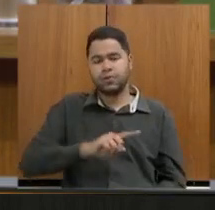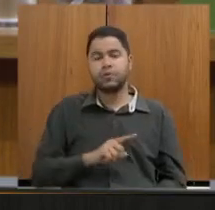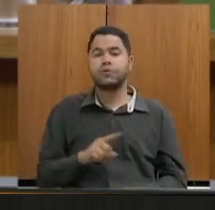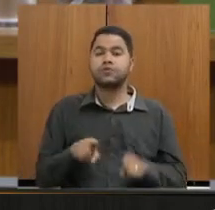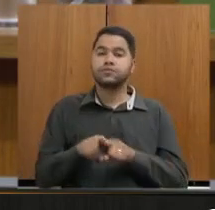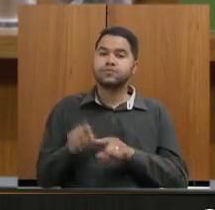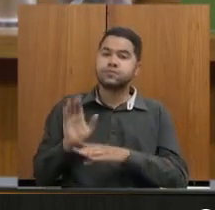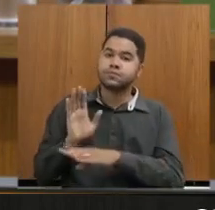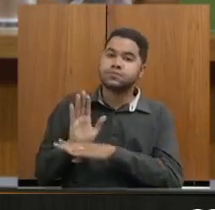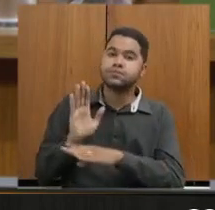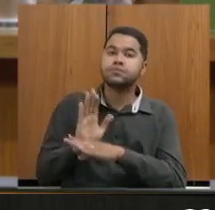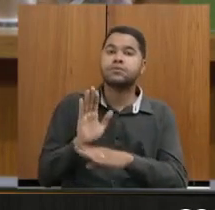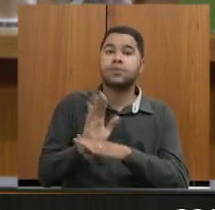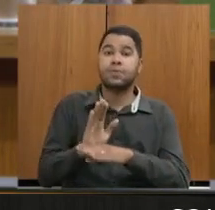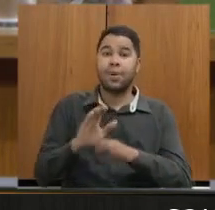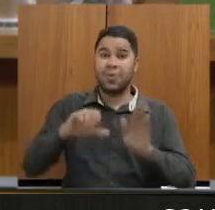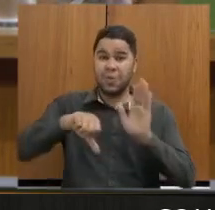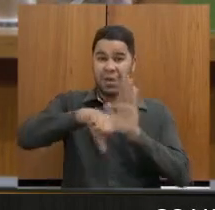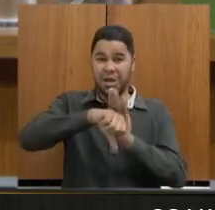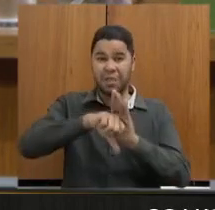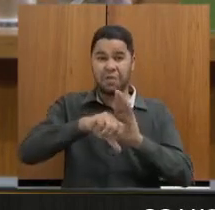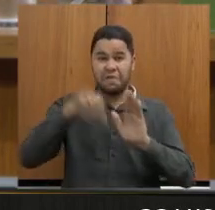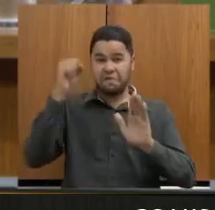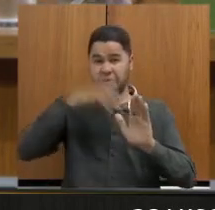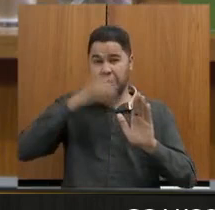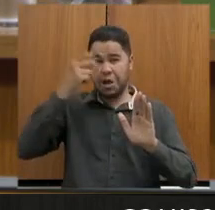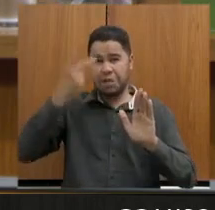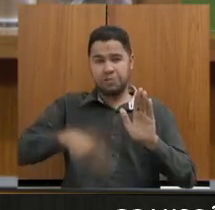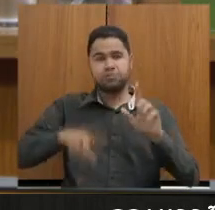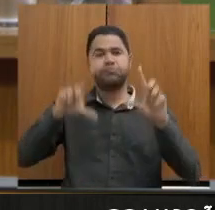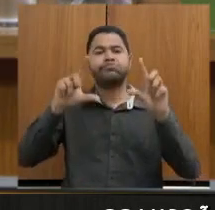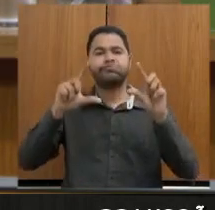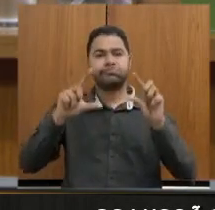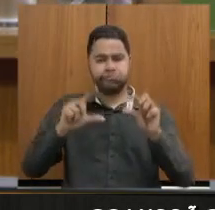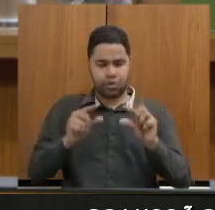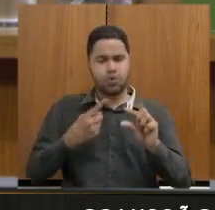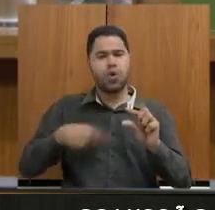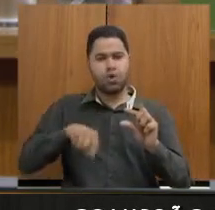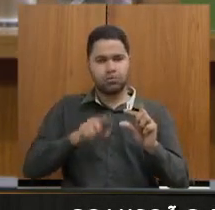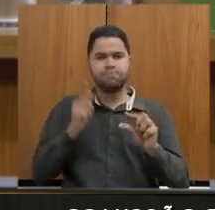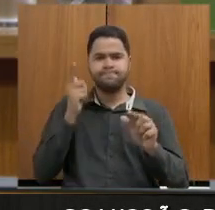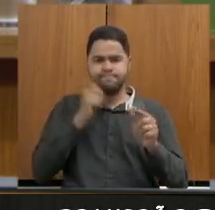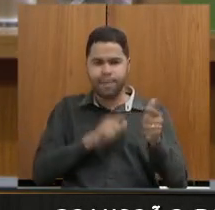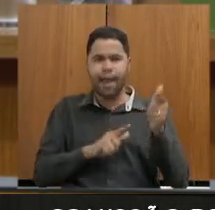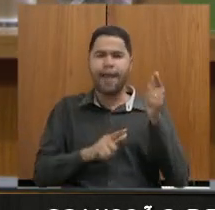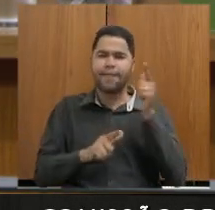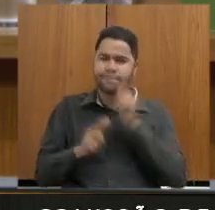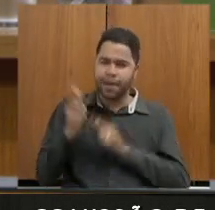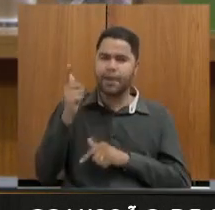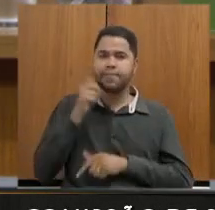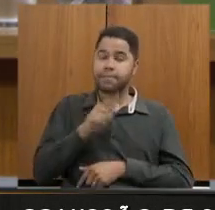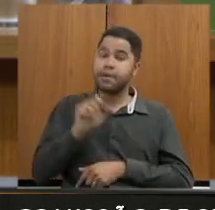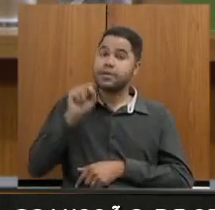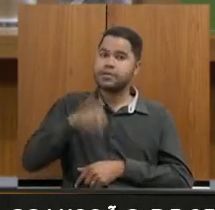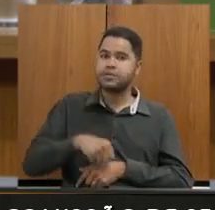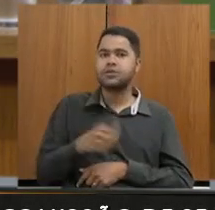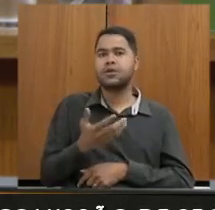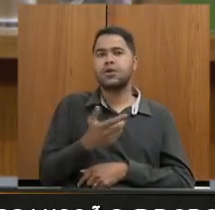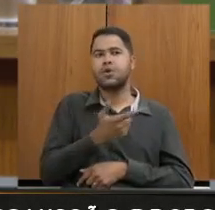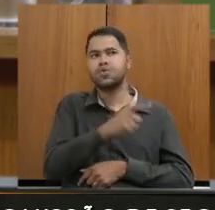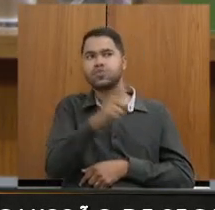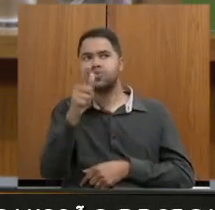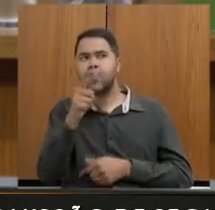contribuir também para a redução do crime violento do Estado de Minas Gerais também estamos contribuindo né é contribui sim porque todos os outros